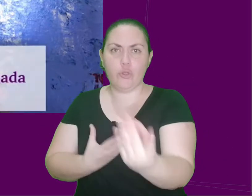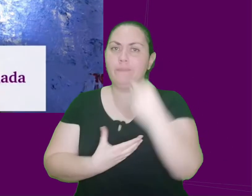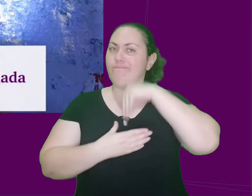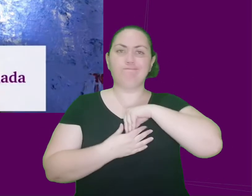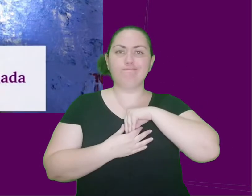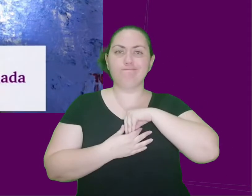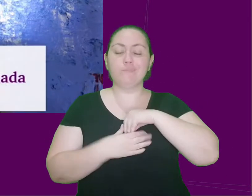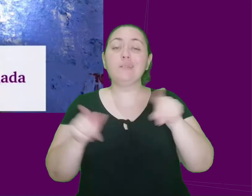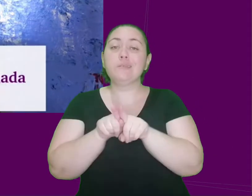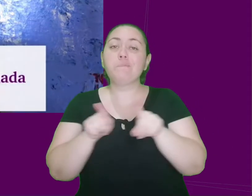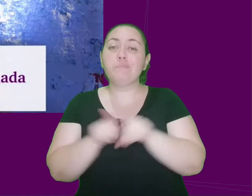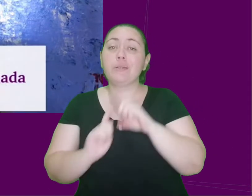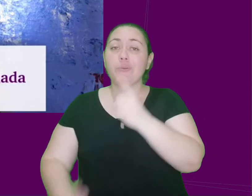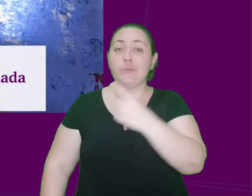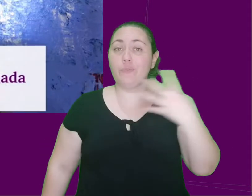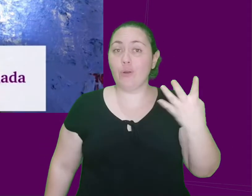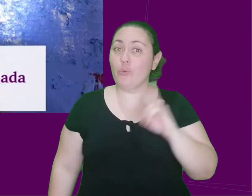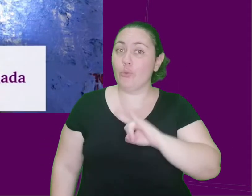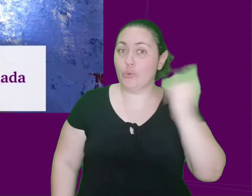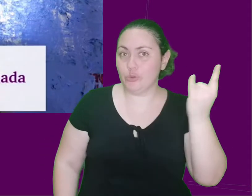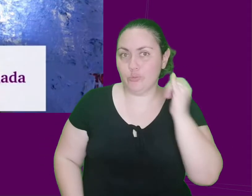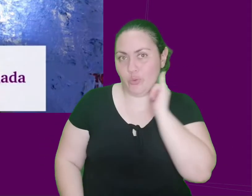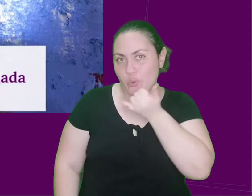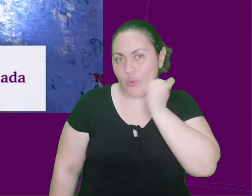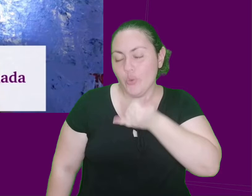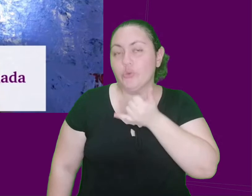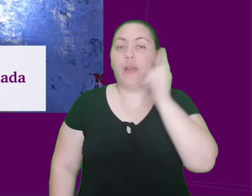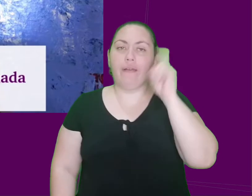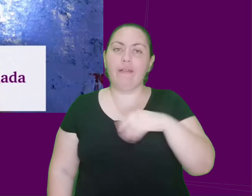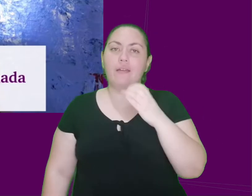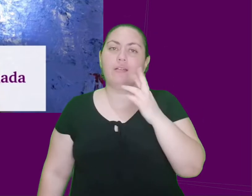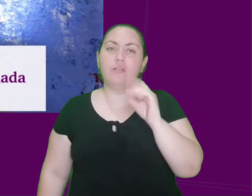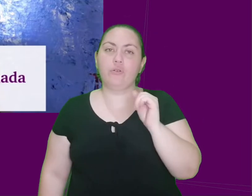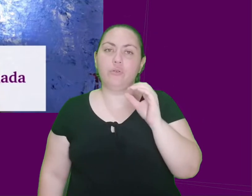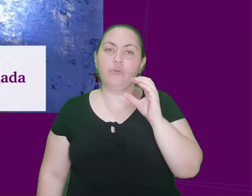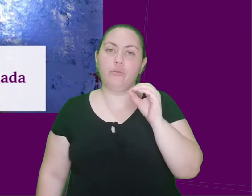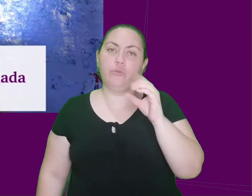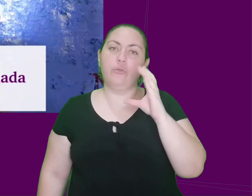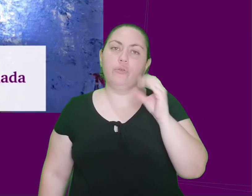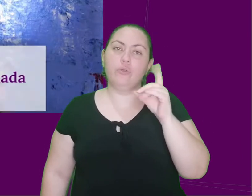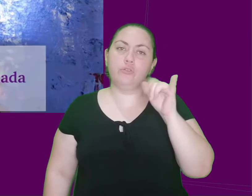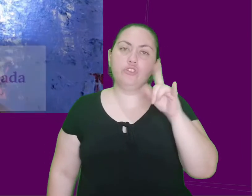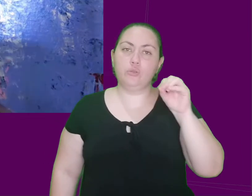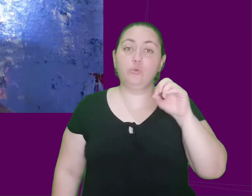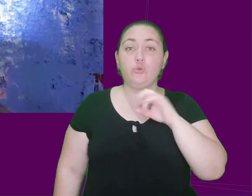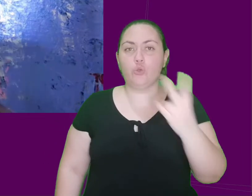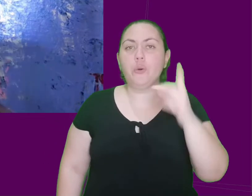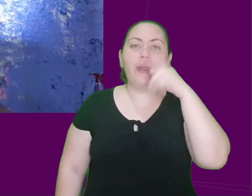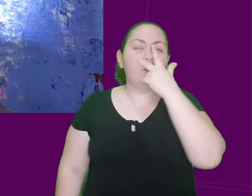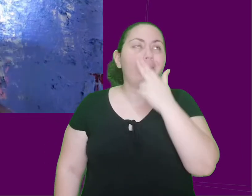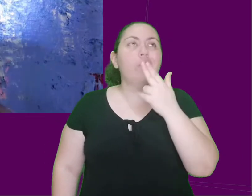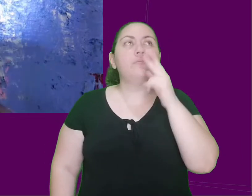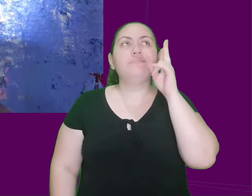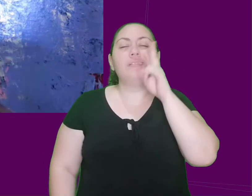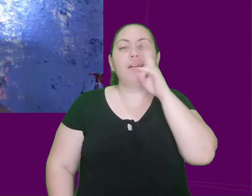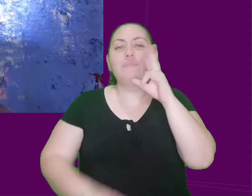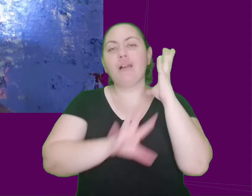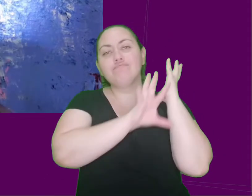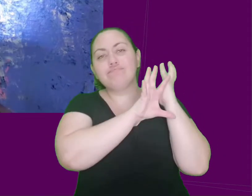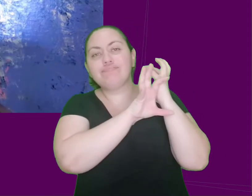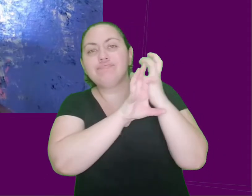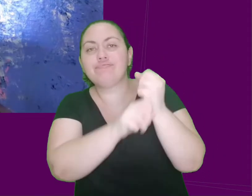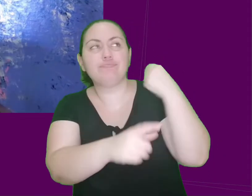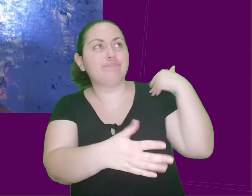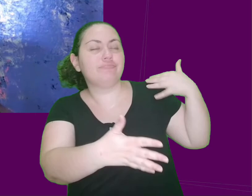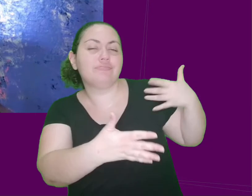O 14º ponto, por fim, é Crocodilo 2, onde a perspectiva é retrospectiva. O narrador retoma a sua